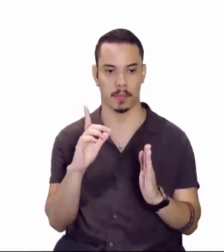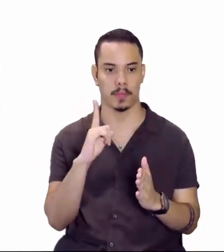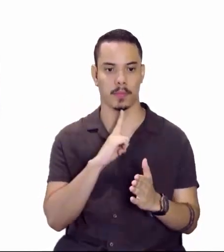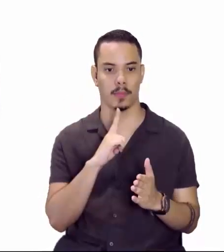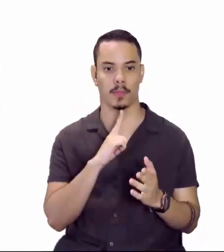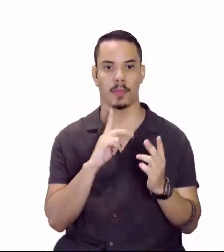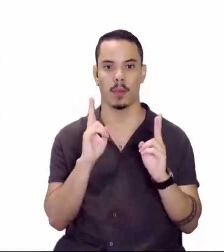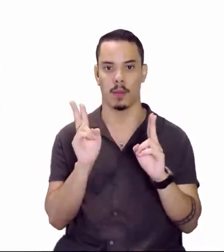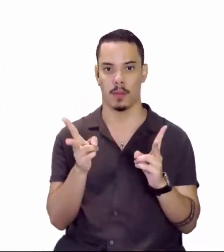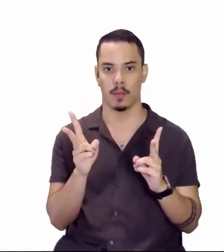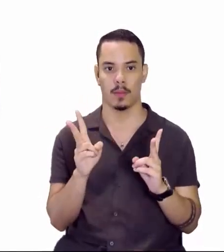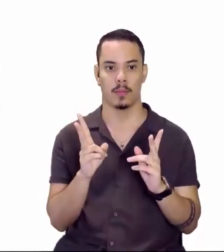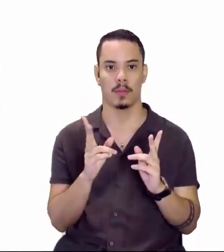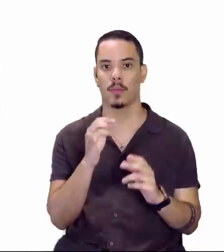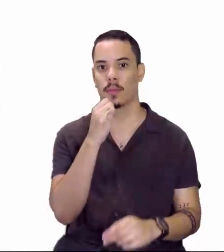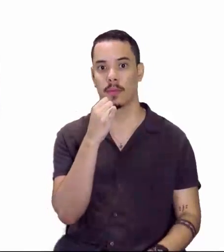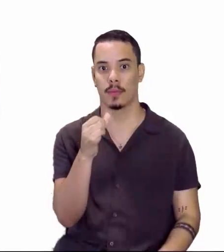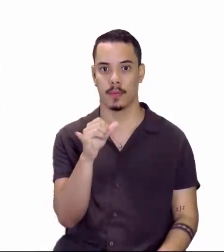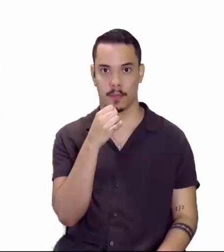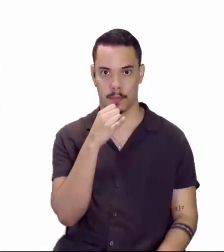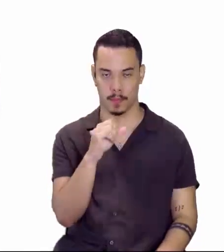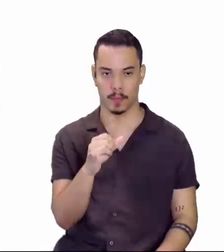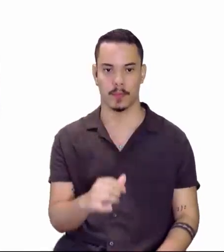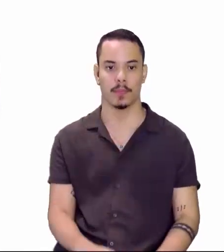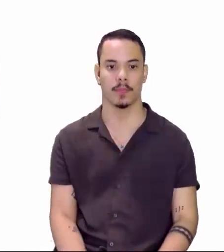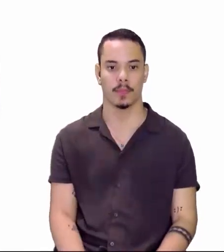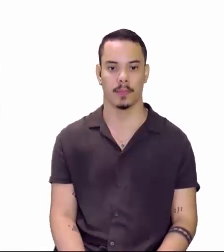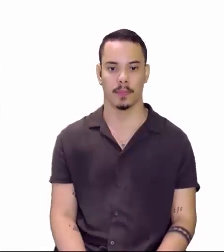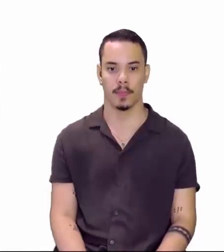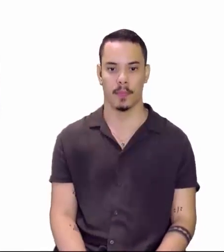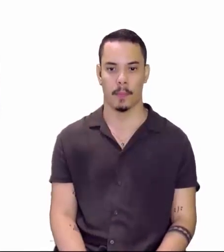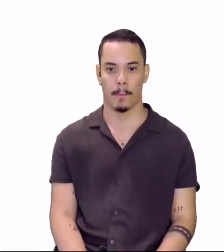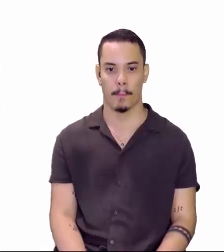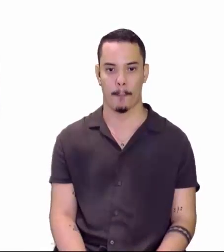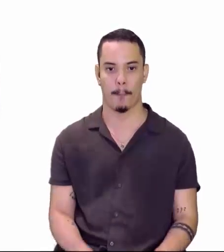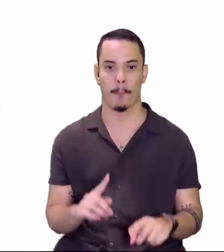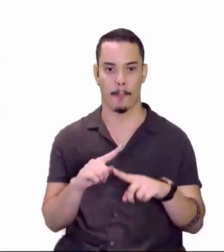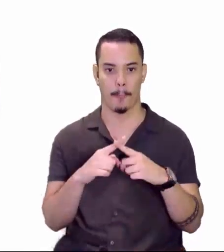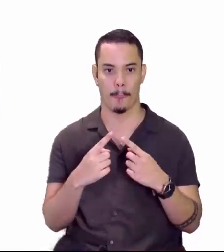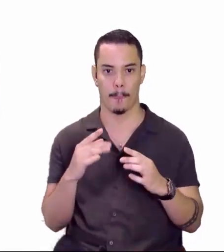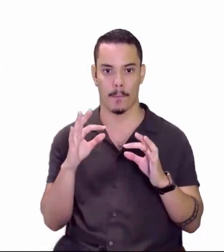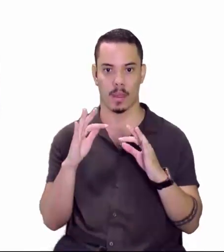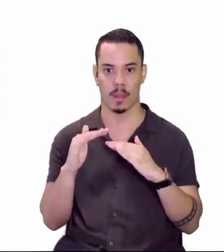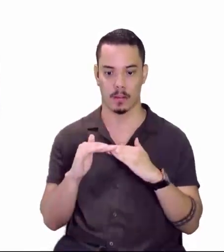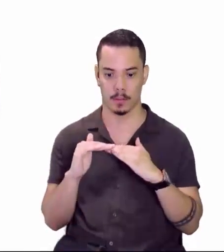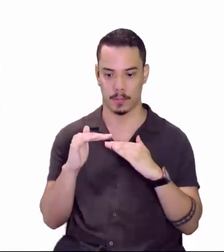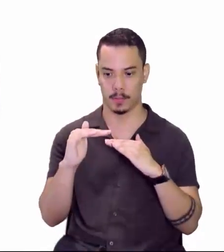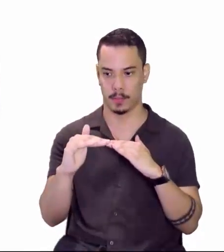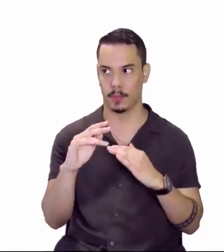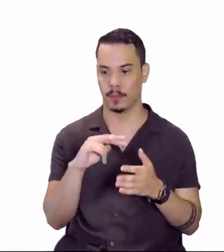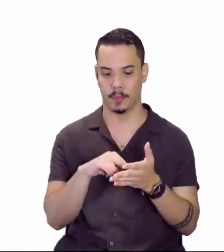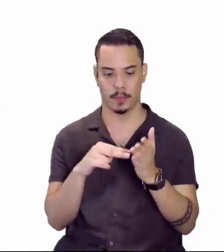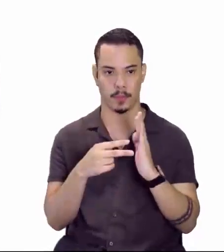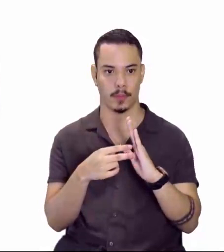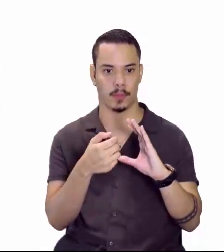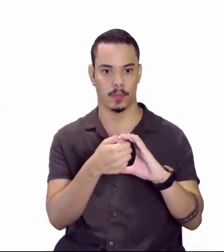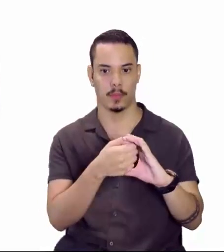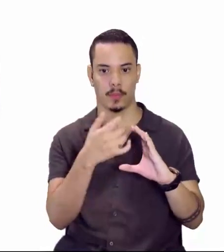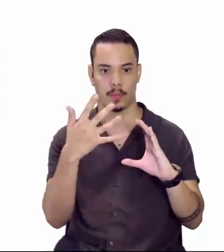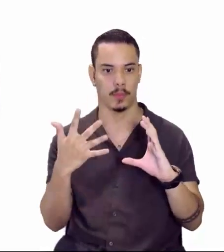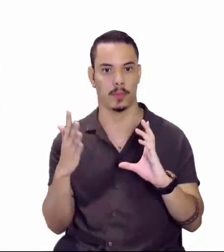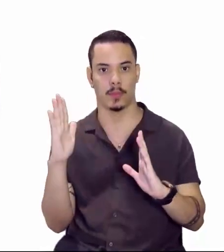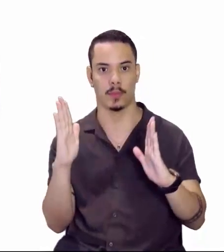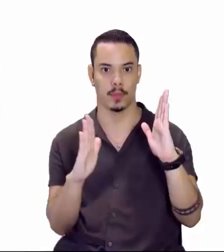mesmo nível de energia, tá certo? Portanto, as linhas horizontais caracterizam os